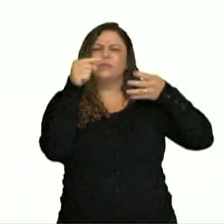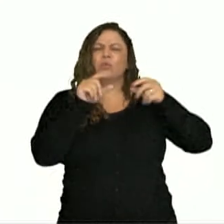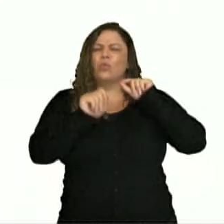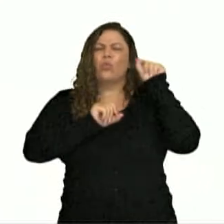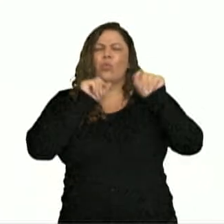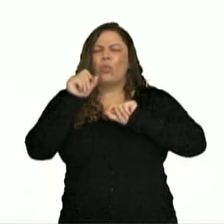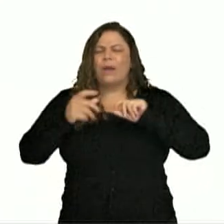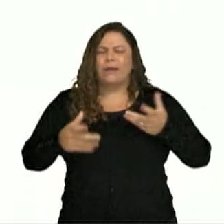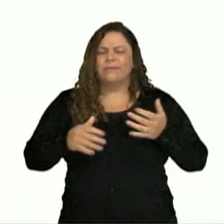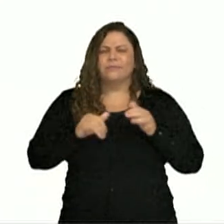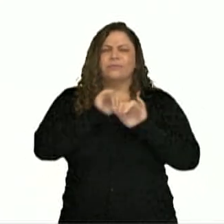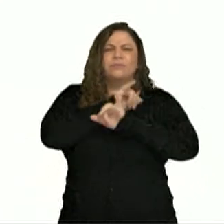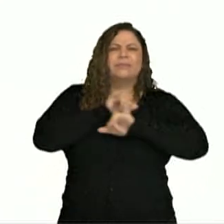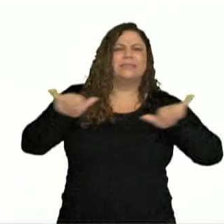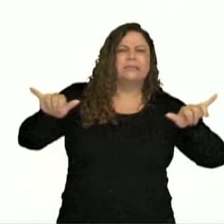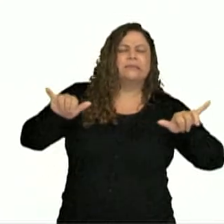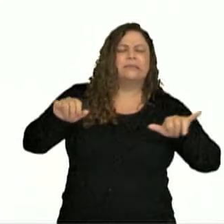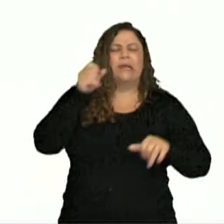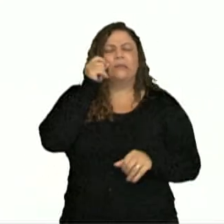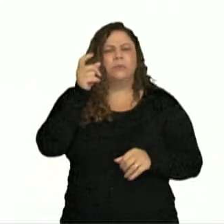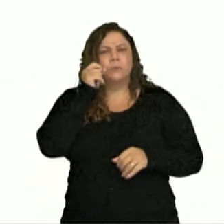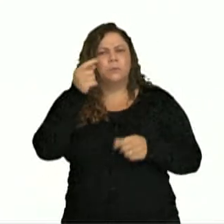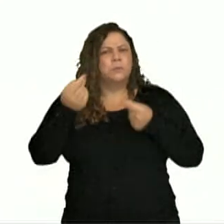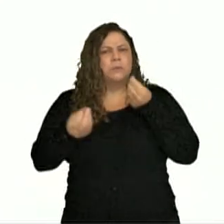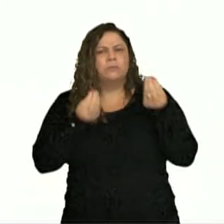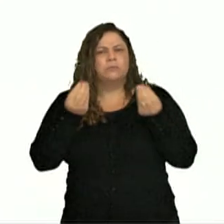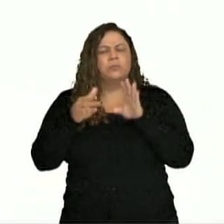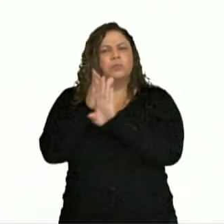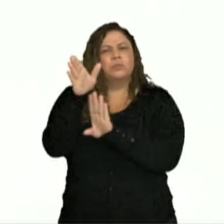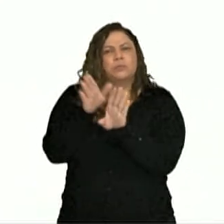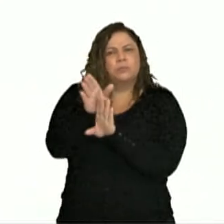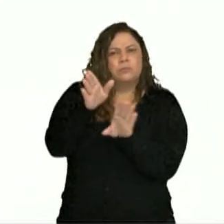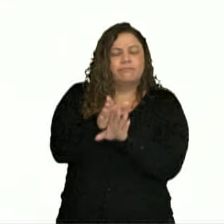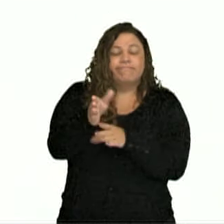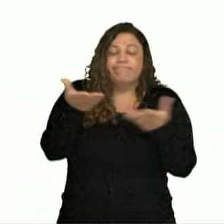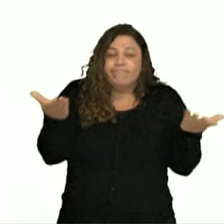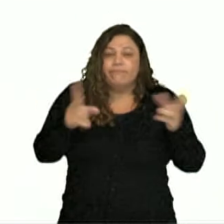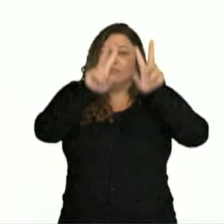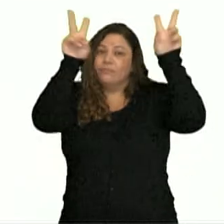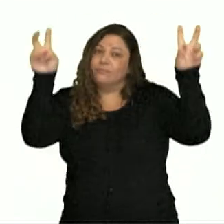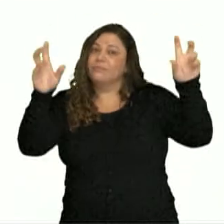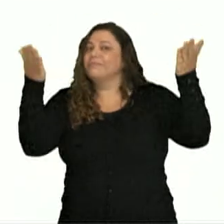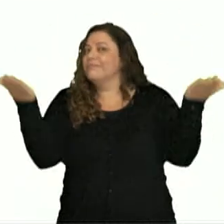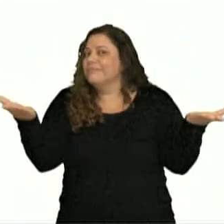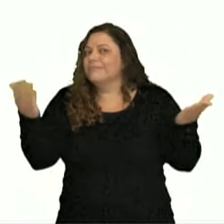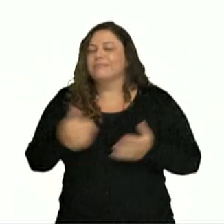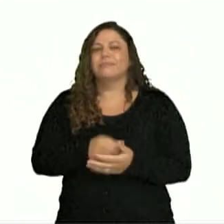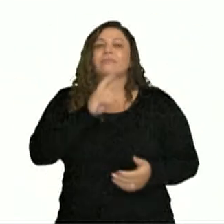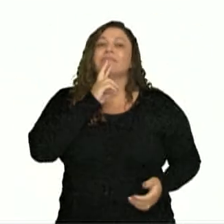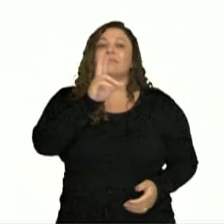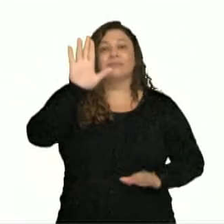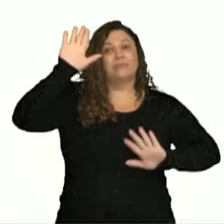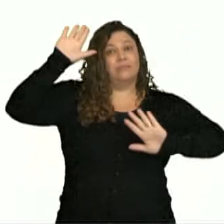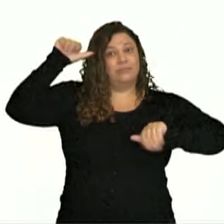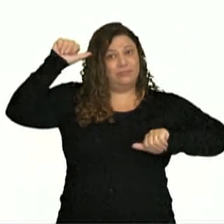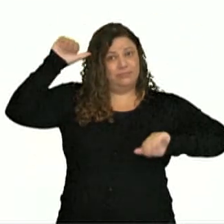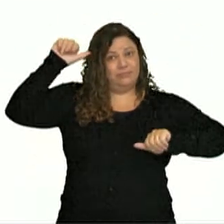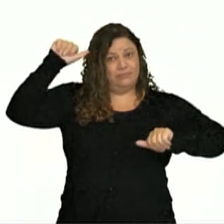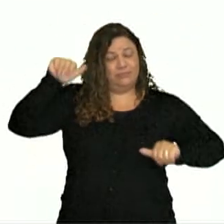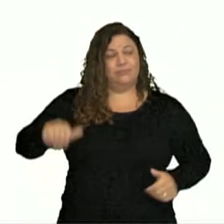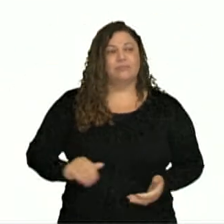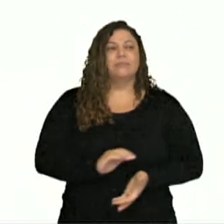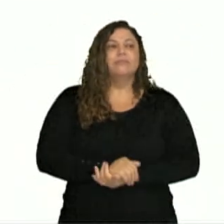passa Gaturro com estes conselhos? Qual que é o tema, a mensagem dele aí? Responda em espanhol. Em la